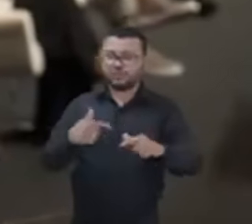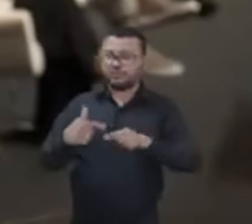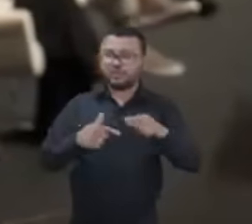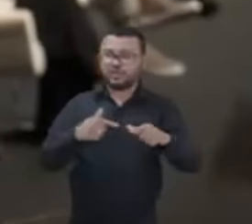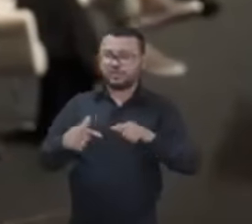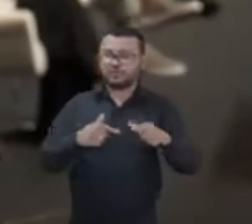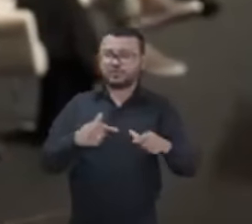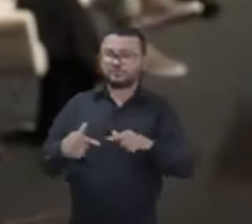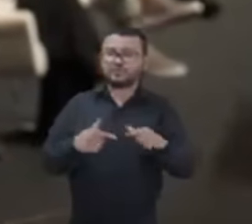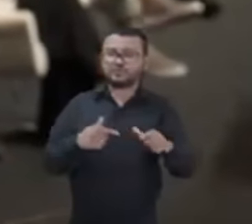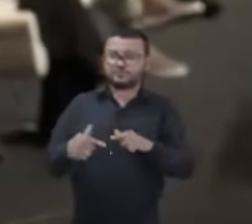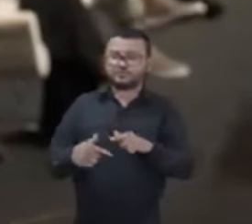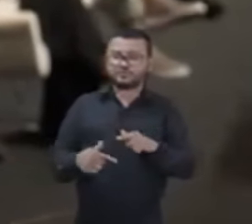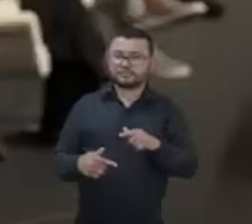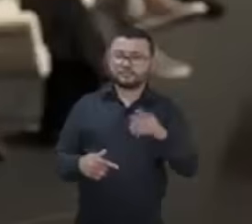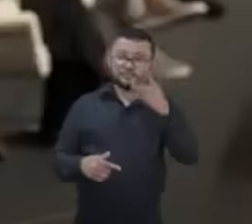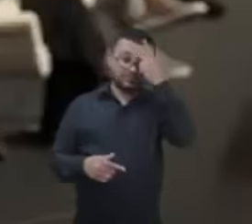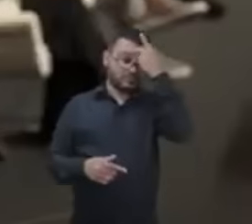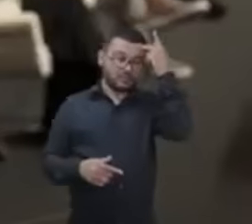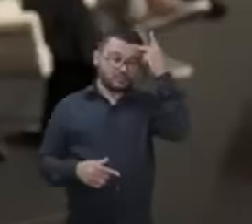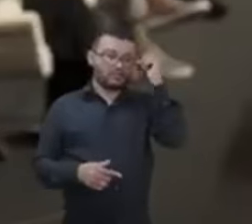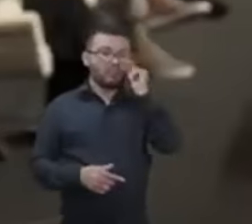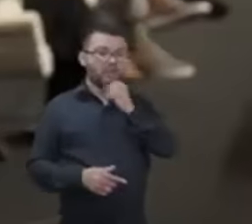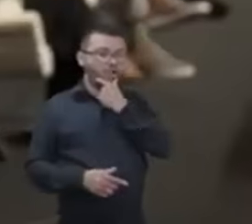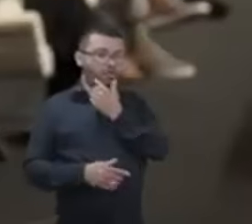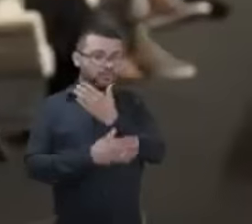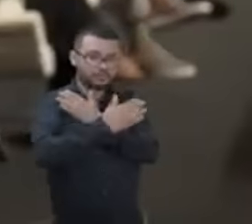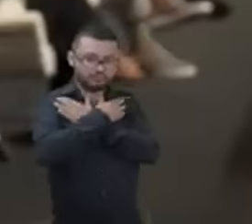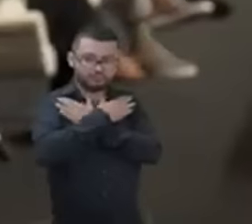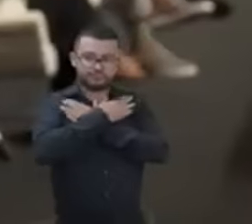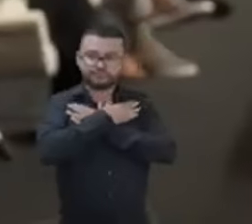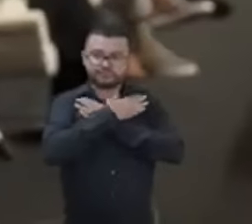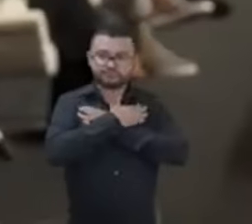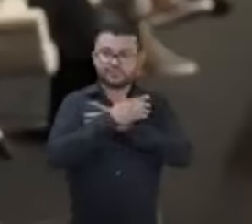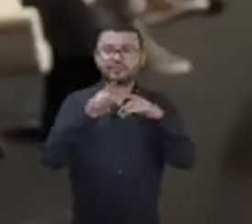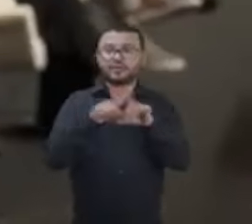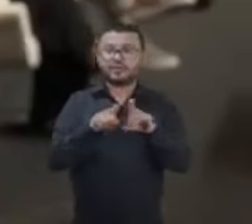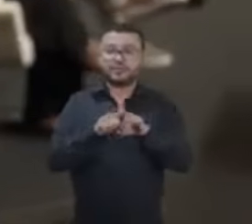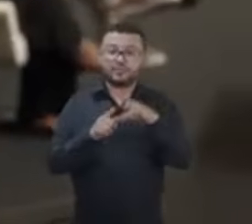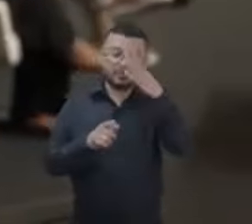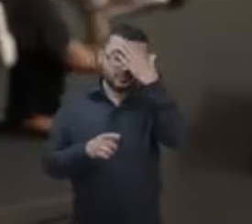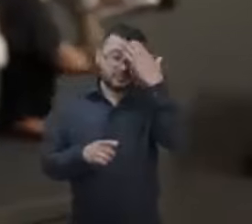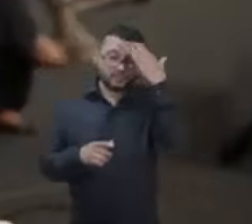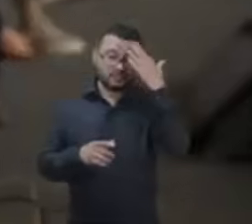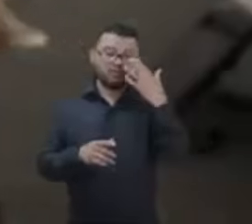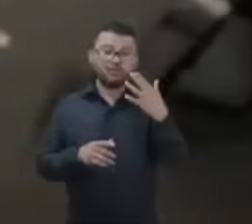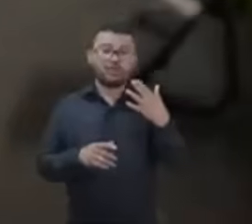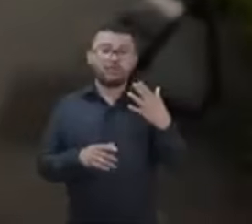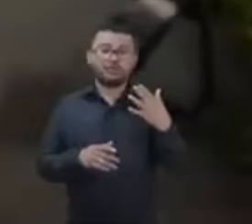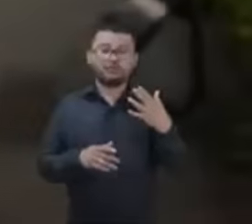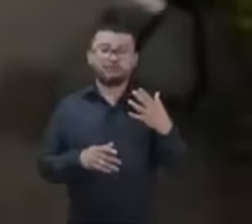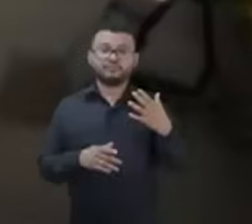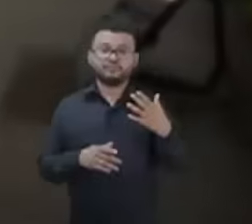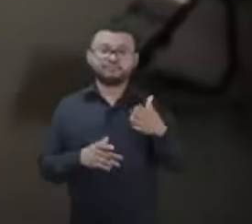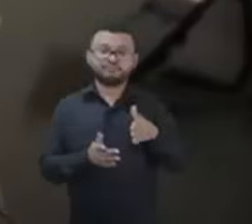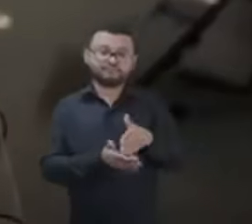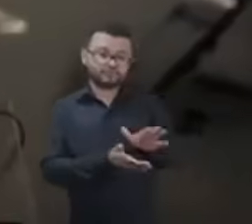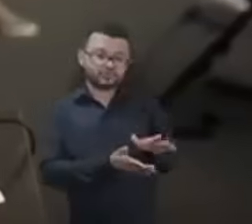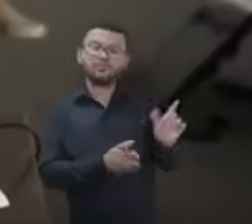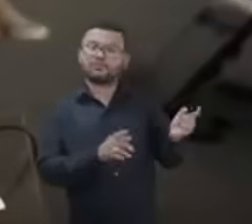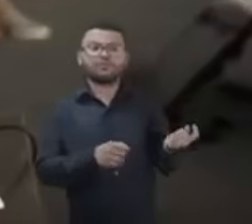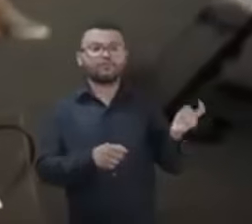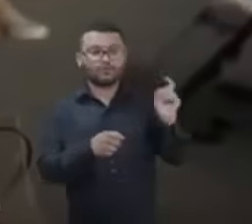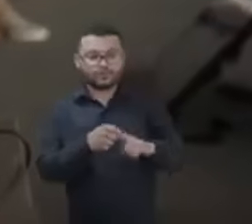trabalhadora, das desempregadas, dos desempregados e dos excluídos. Quero também dizer